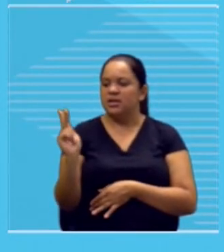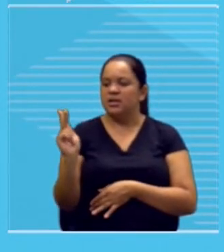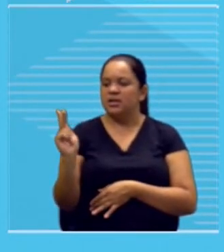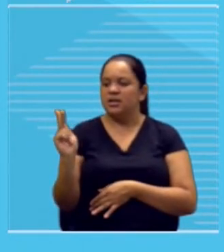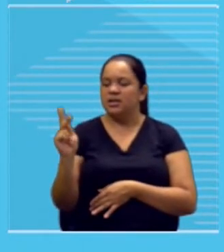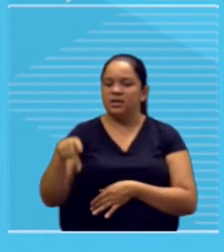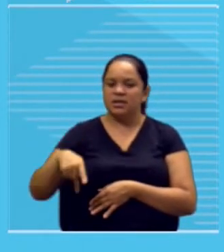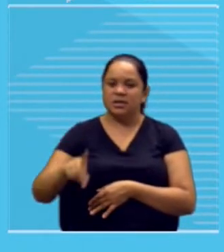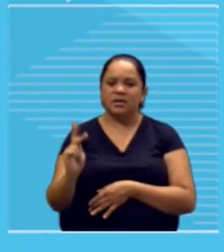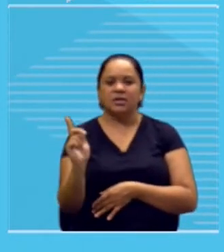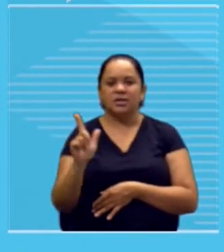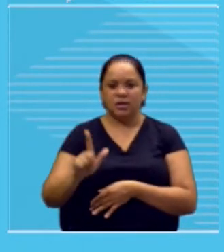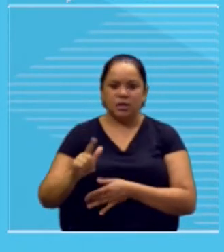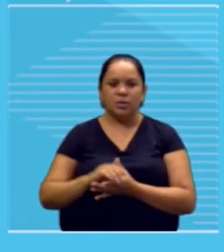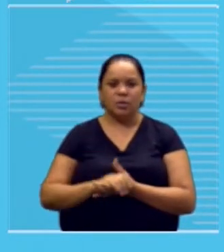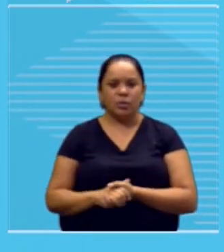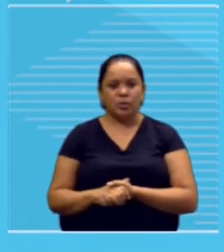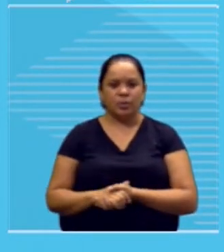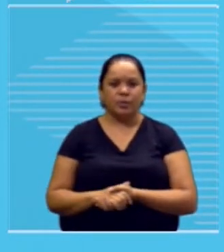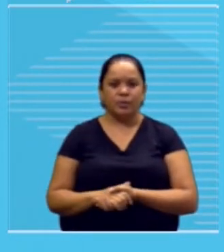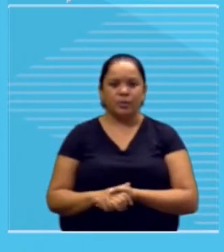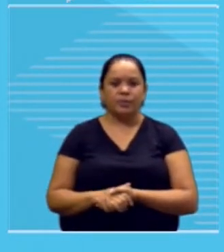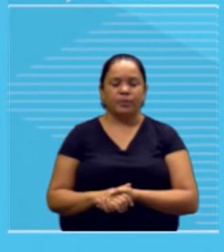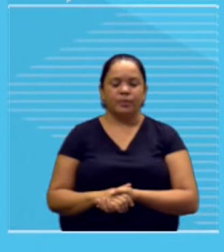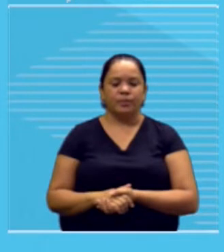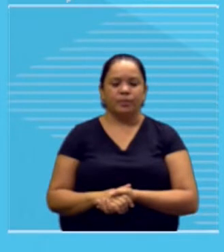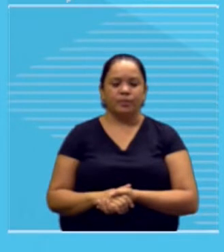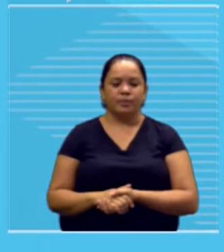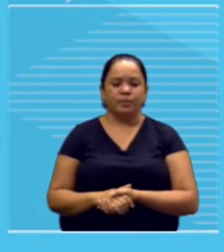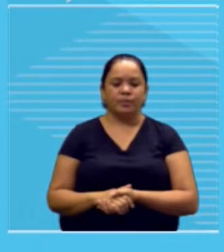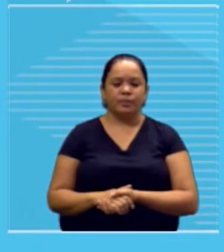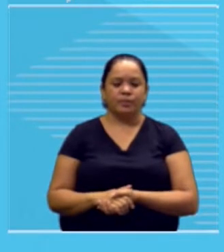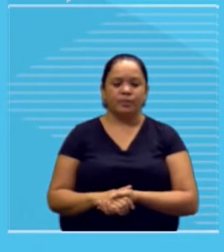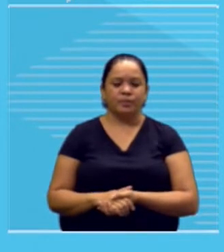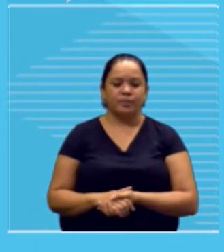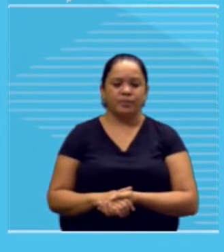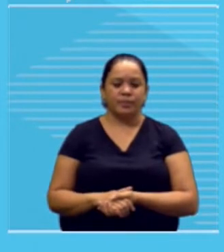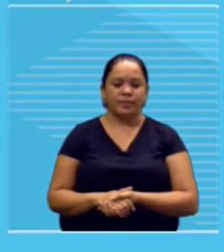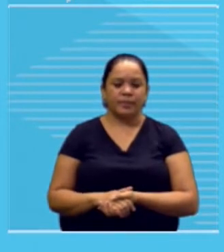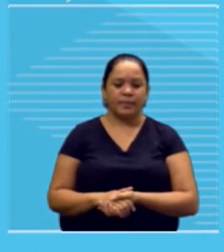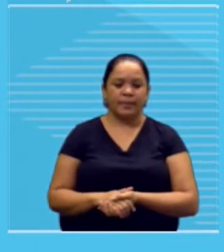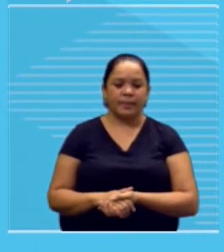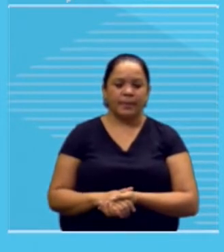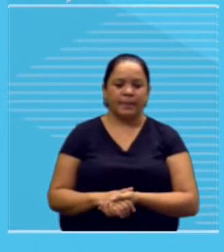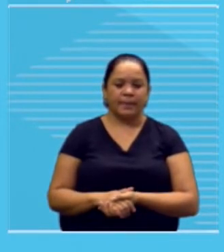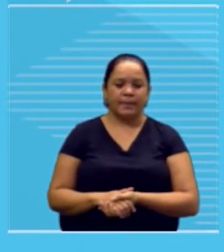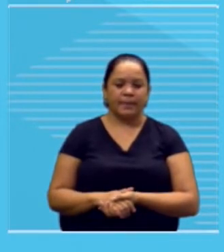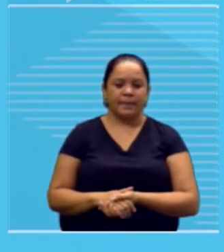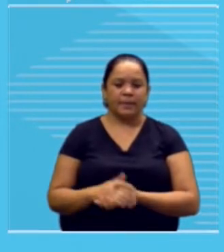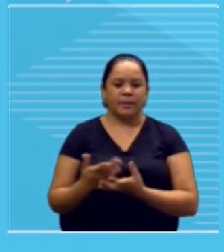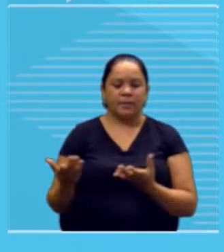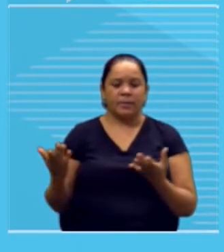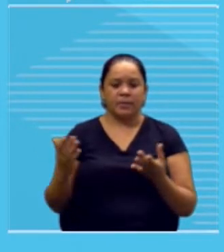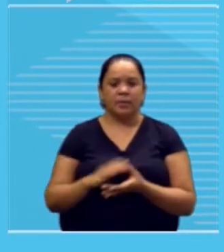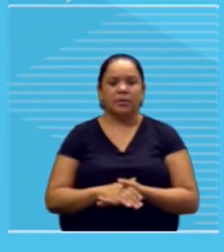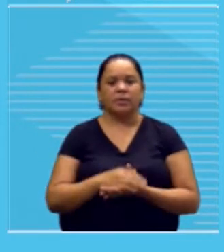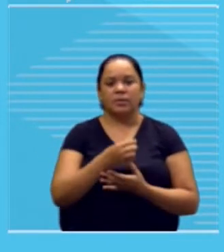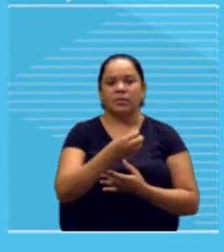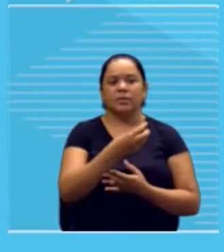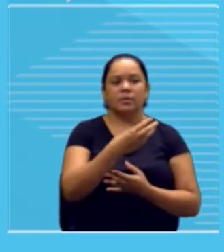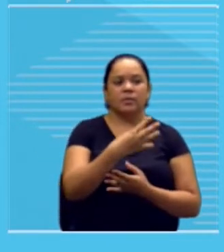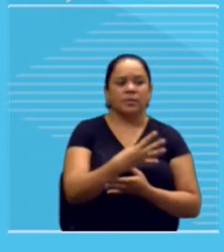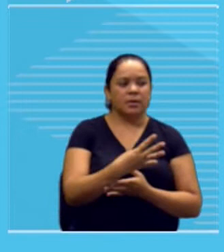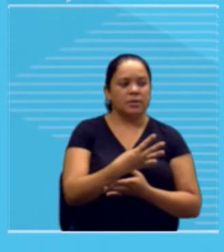onças e as libras que é mais ou menos meio quilo cada um tá bom gente mais ou menos meio quilo Então você já fica de olho aí são 453